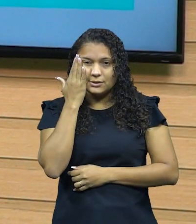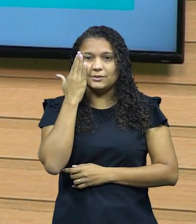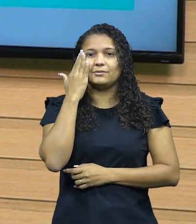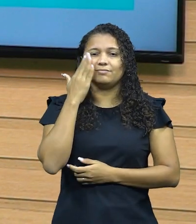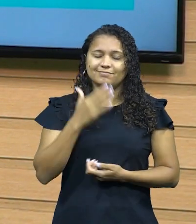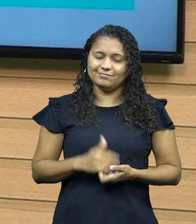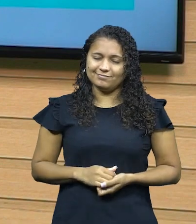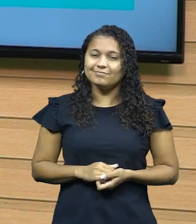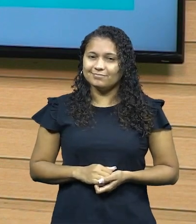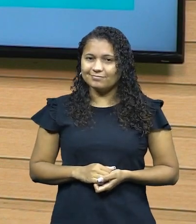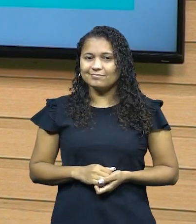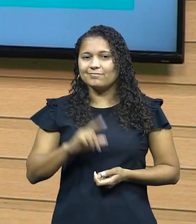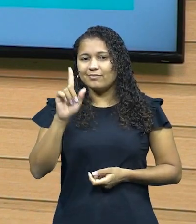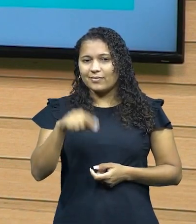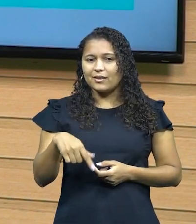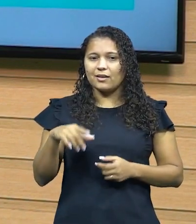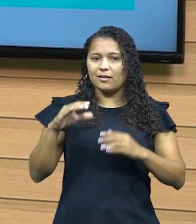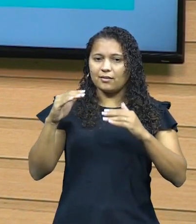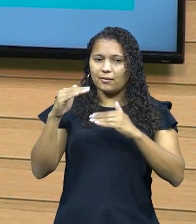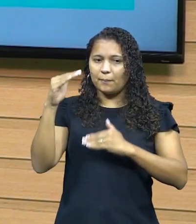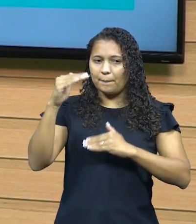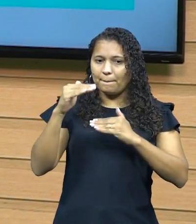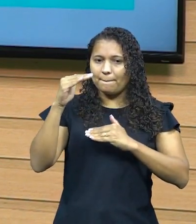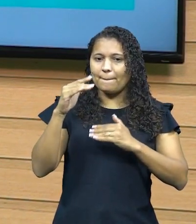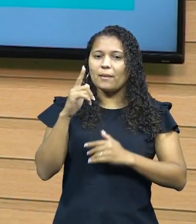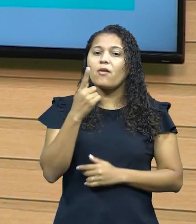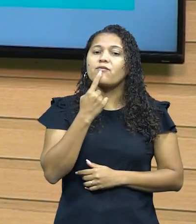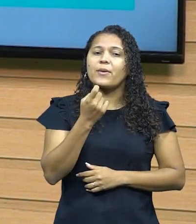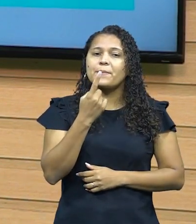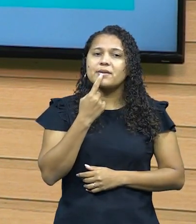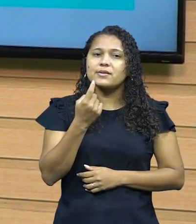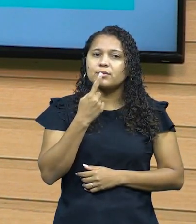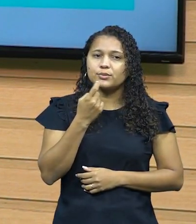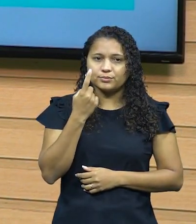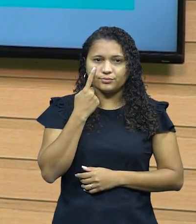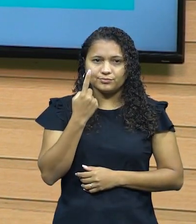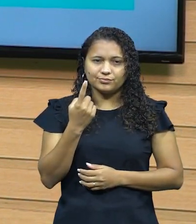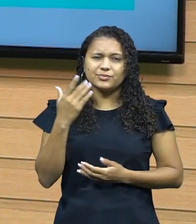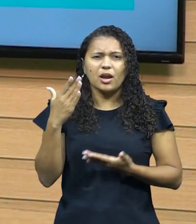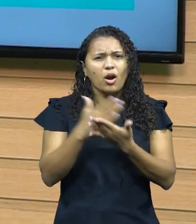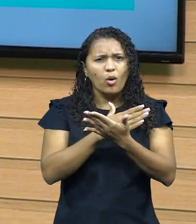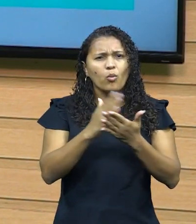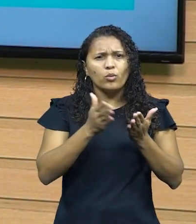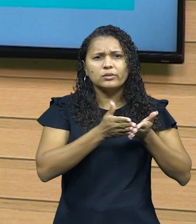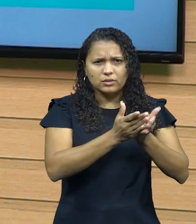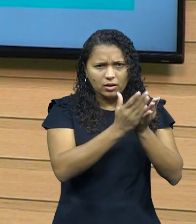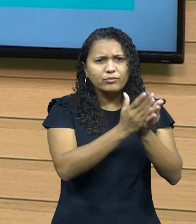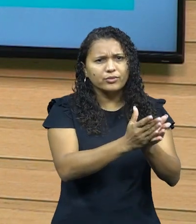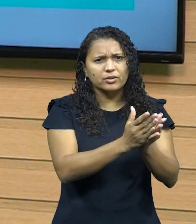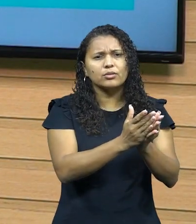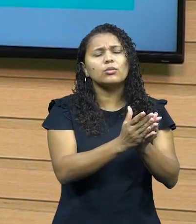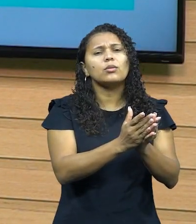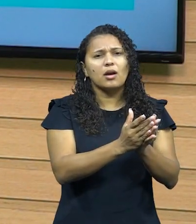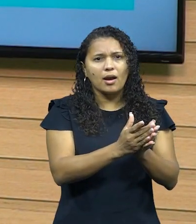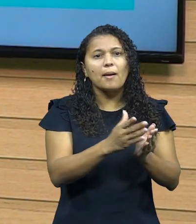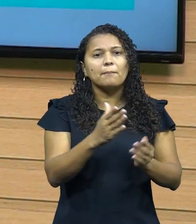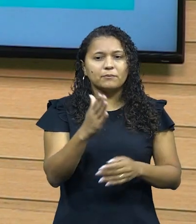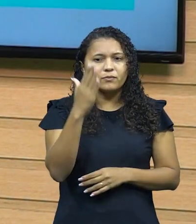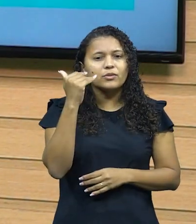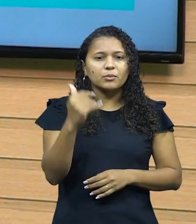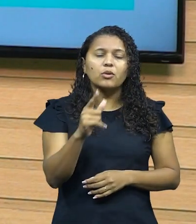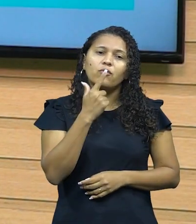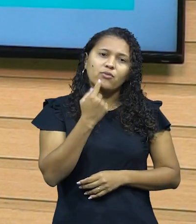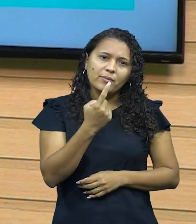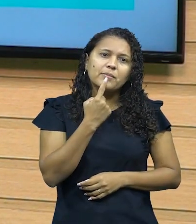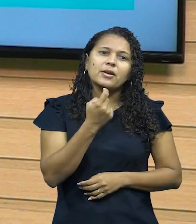calado do navio, que normalmente é essa parte avermelhada. A maioria dos navios, ela tem essa